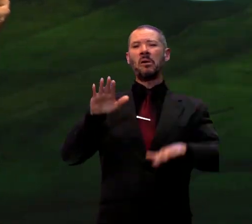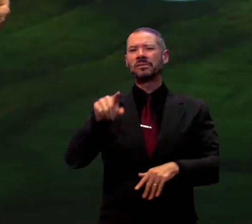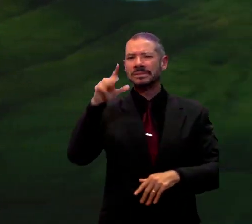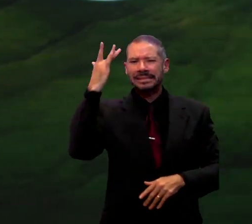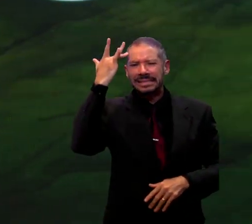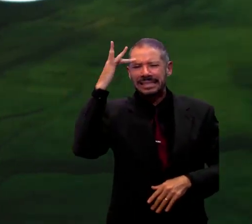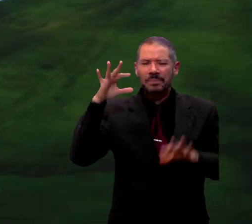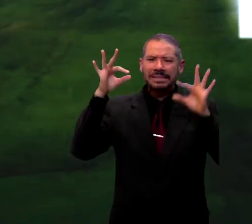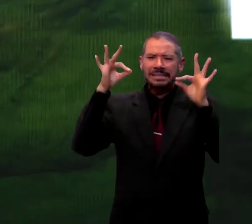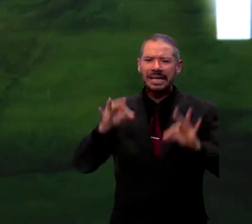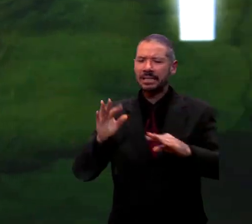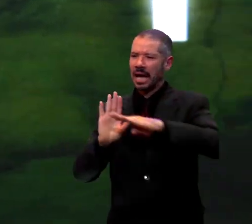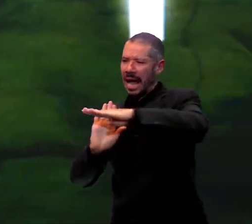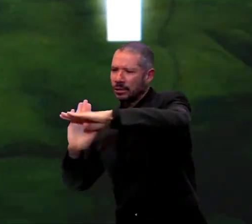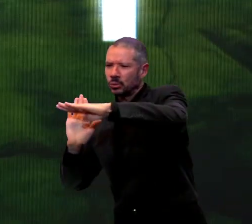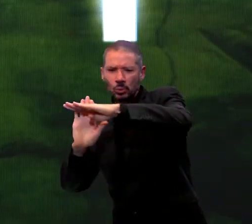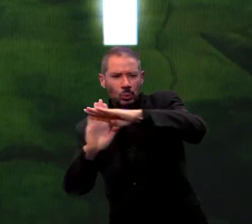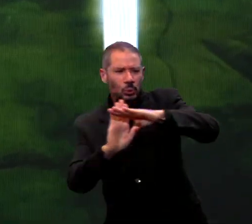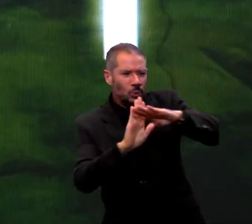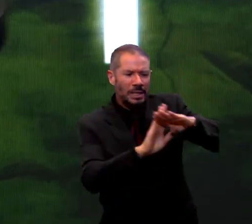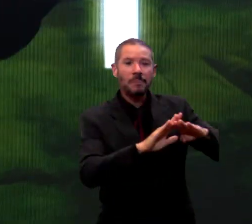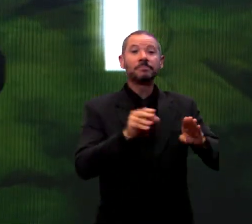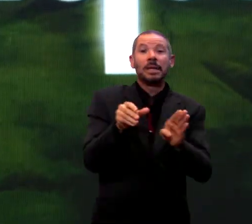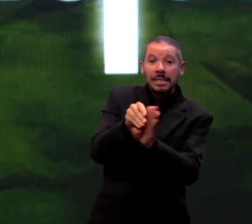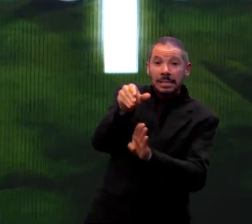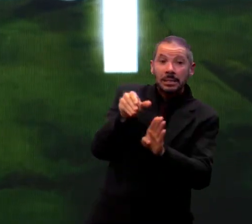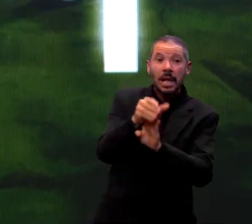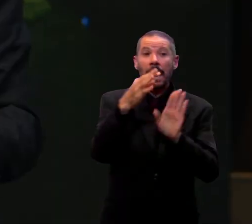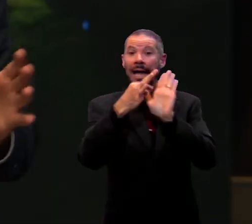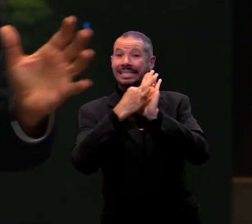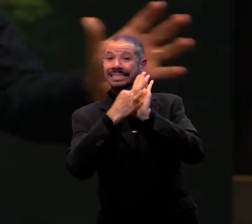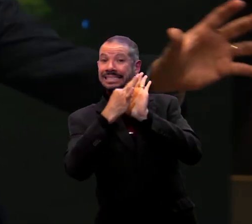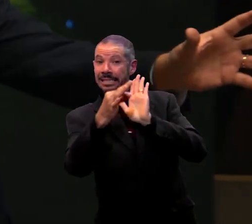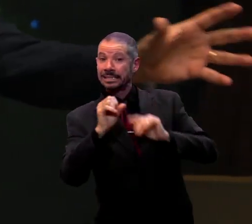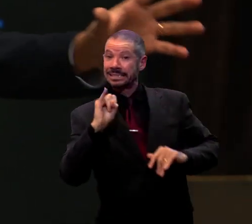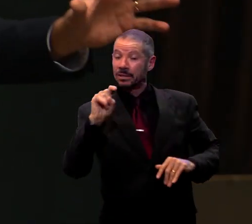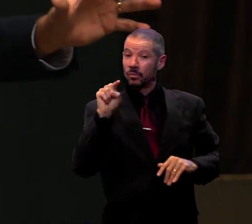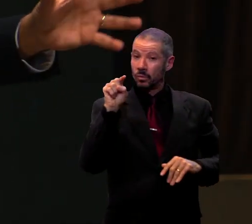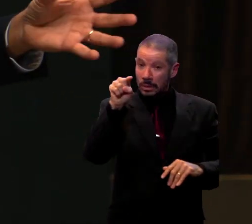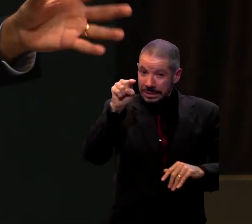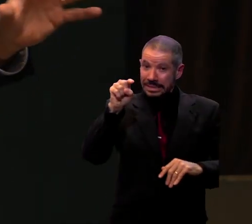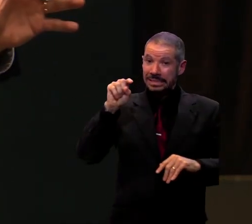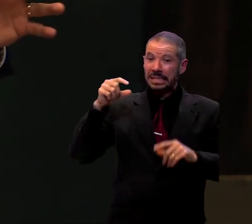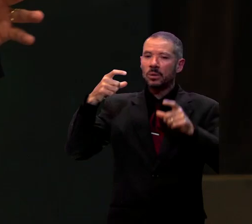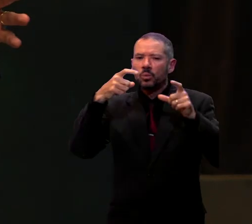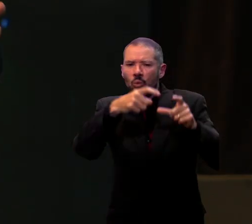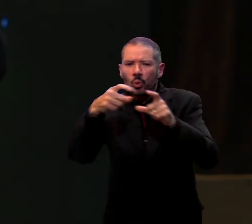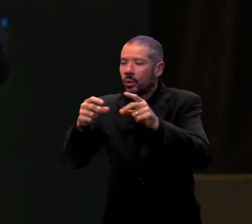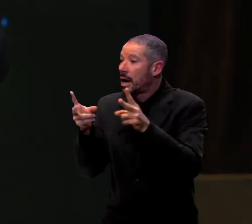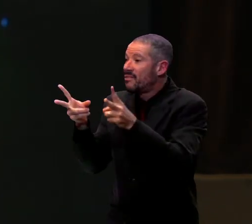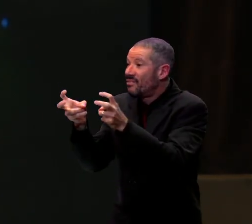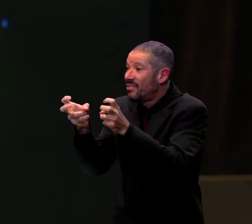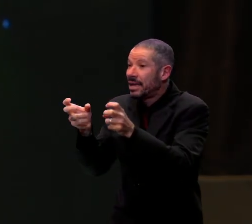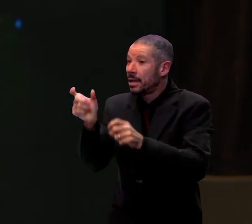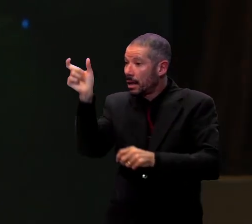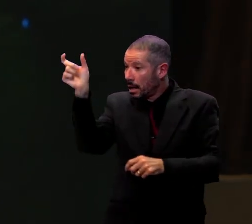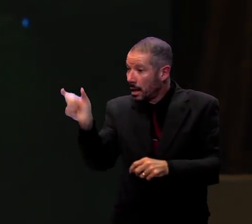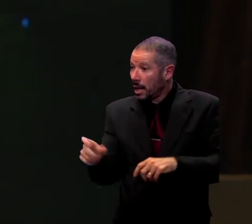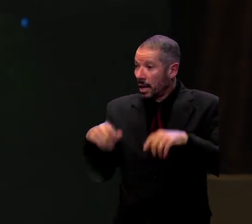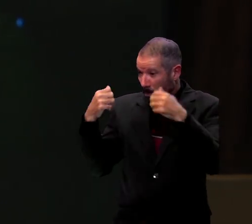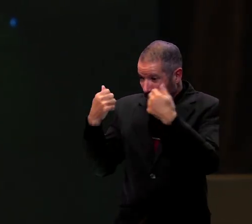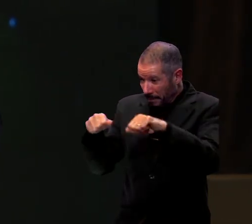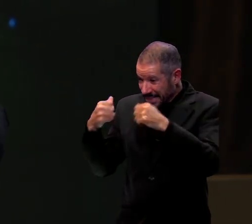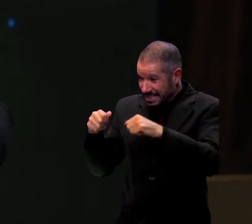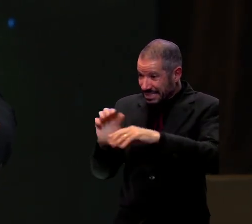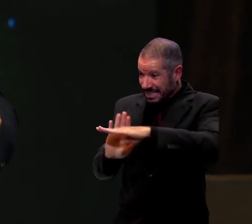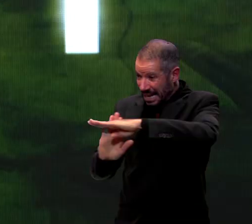saiba exatamente como ajudar todo mundo, mas deixa eu te dizer, uma dica. Se você está passando por algum lugar e vê alguém em